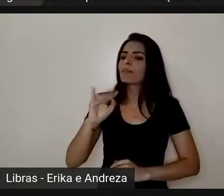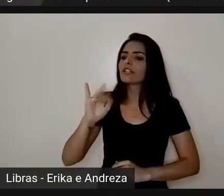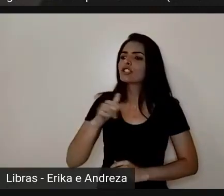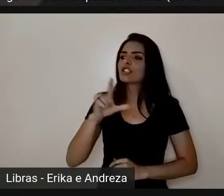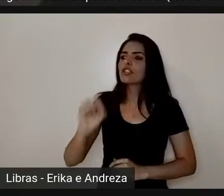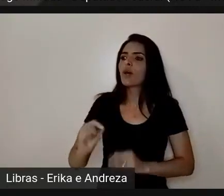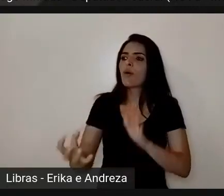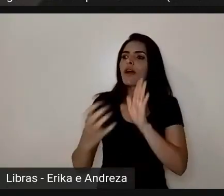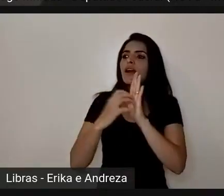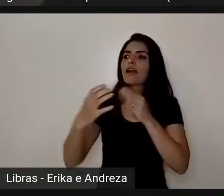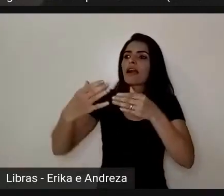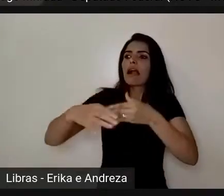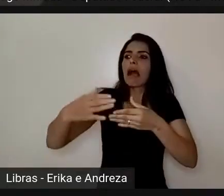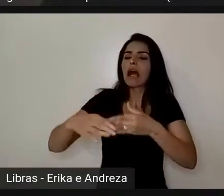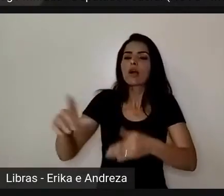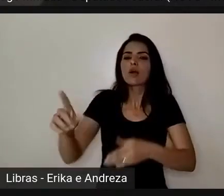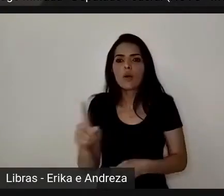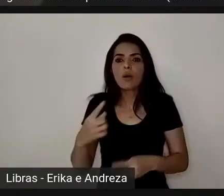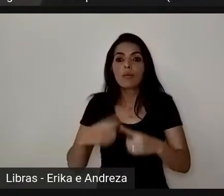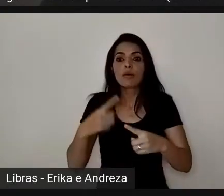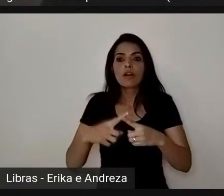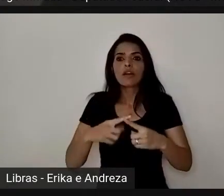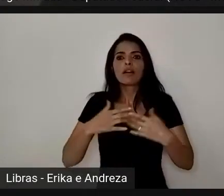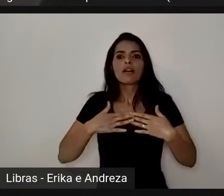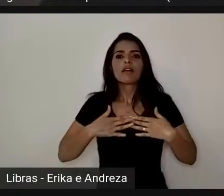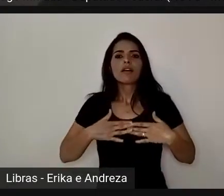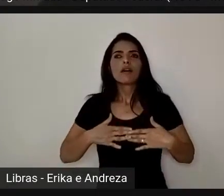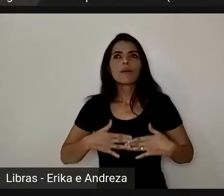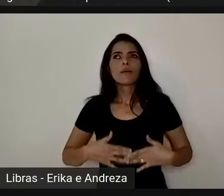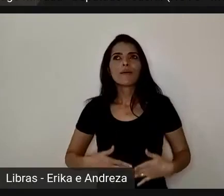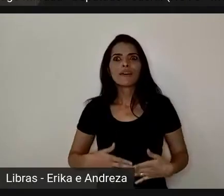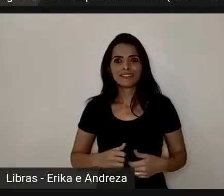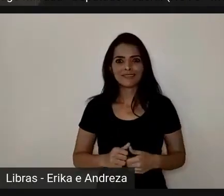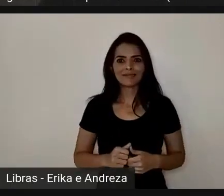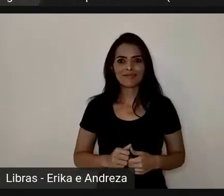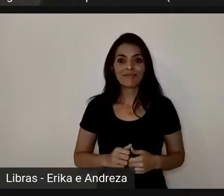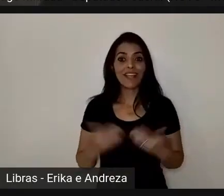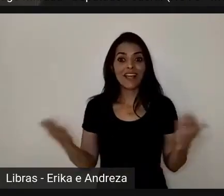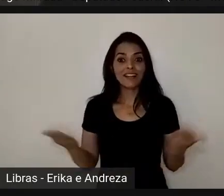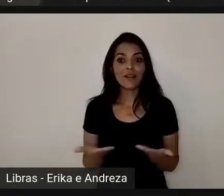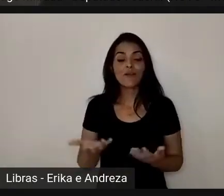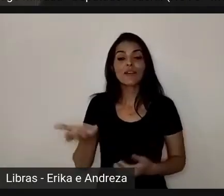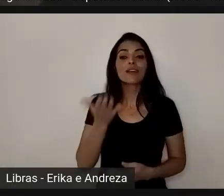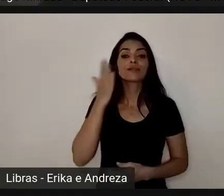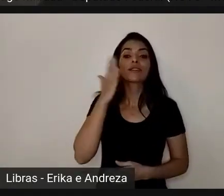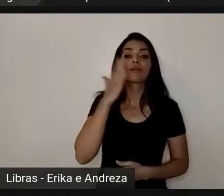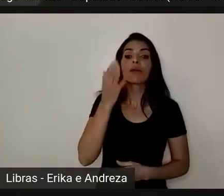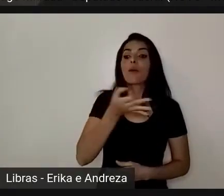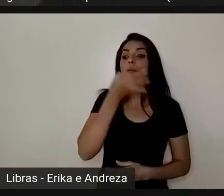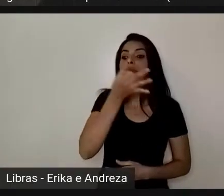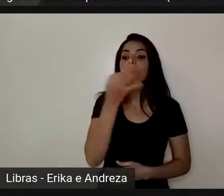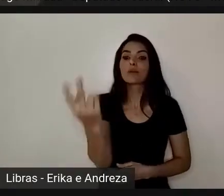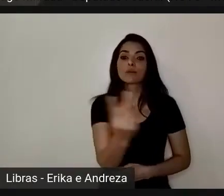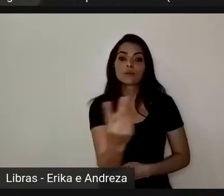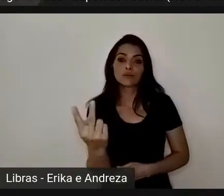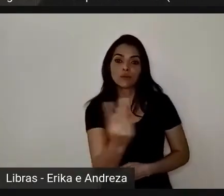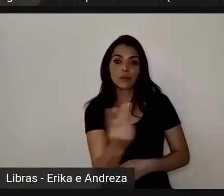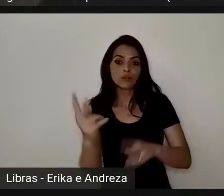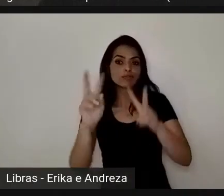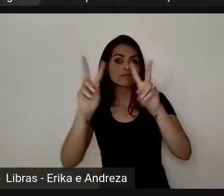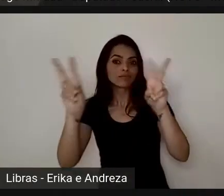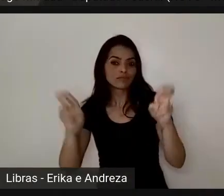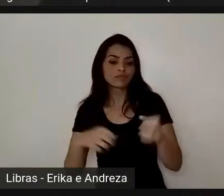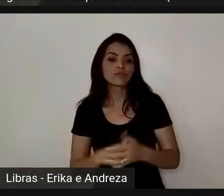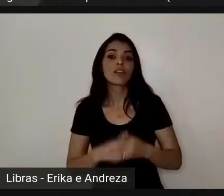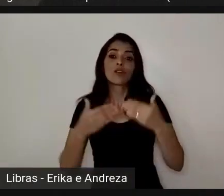é aquela pessoa que, ai meu Deus, passou, o que eu faço com ela agora, né? Então, eu queria ouvir de cada um de vocês sobre isso, começando